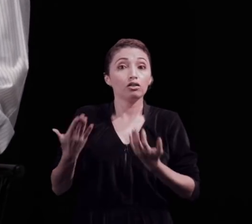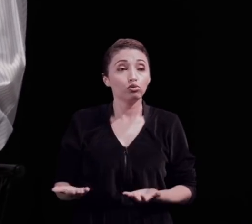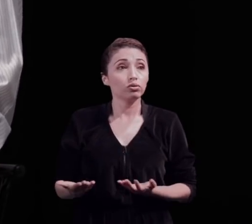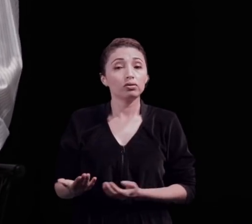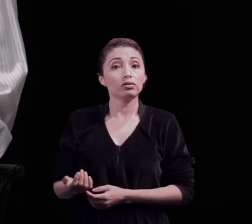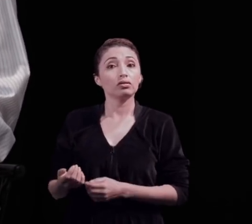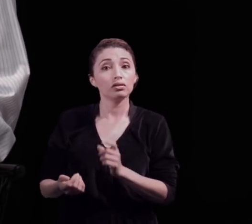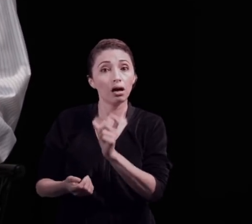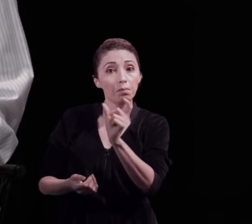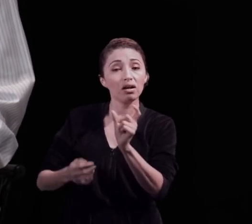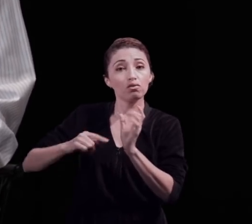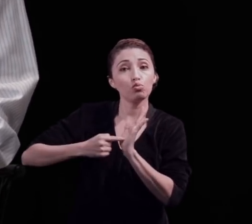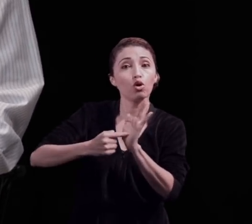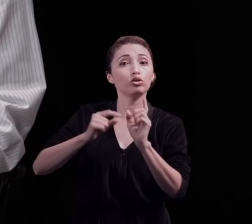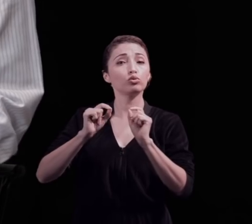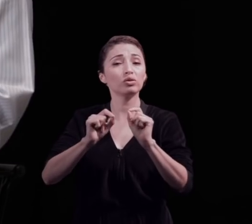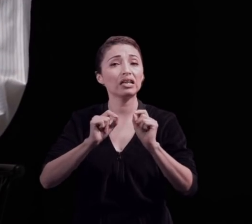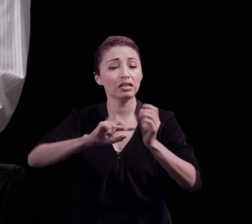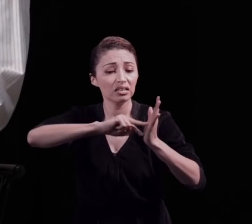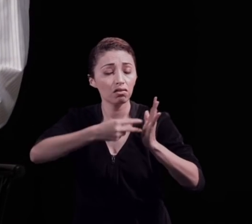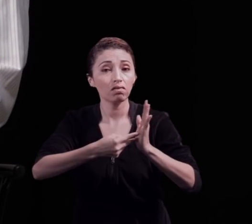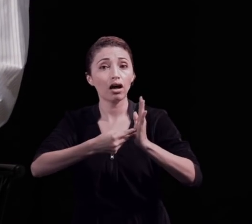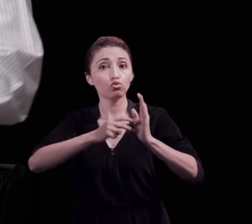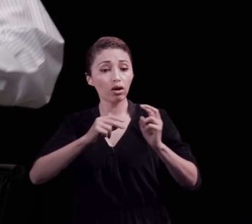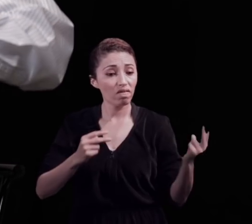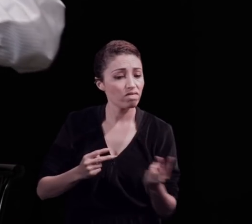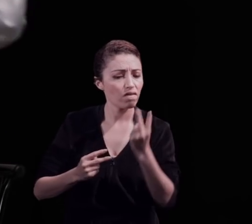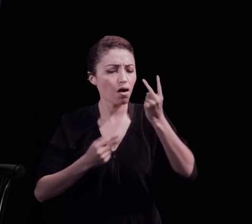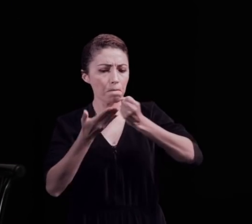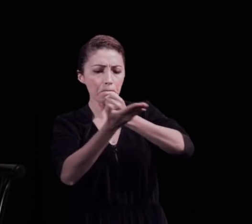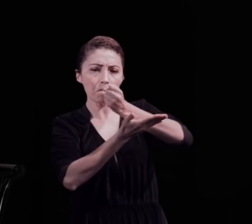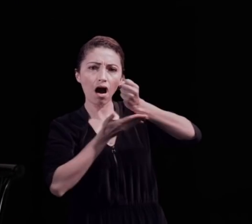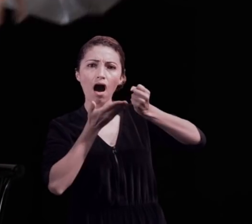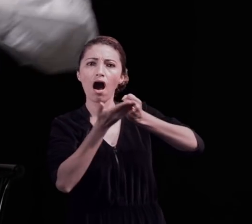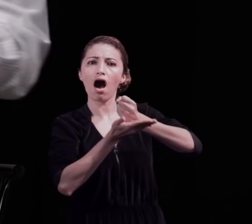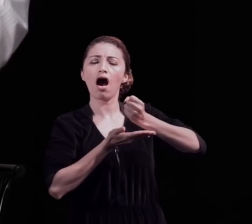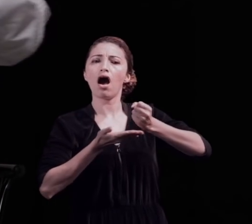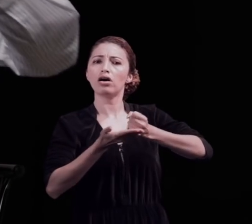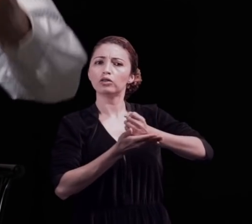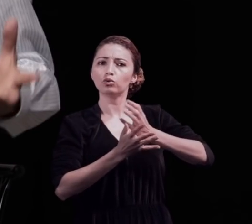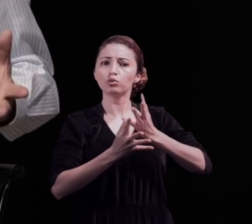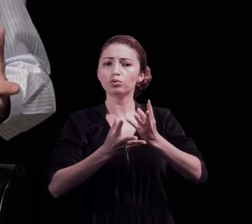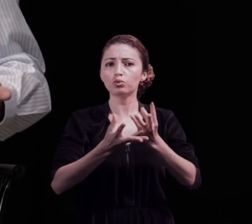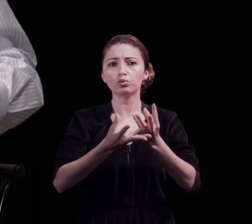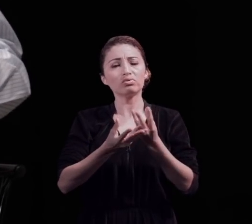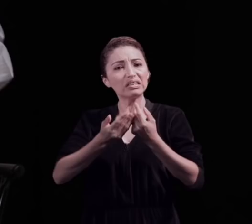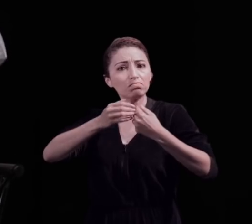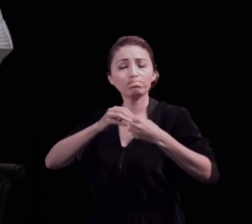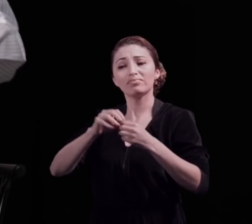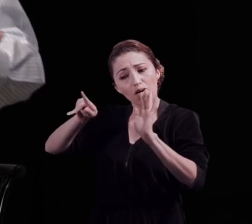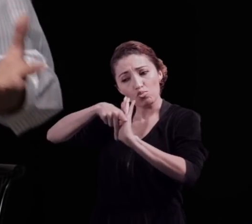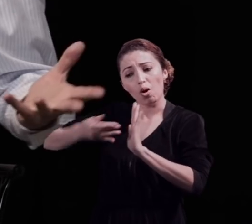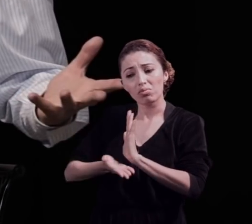significa sistema de valores e princípios que regem o complexo deste